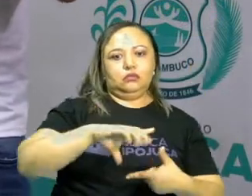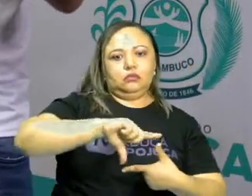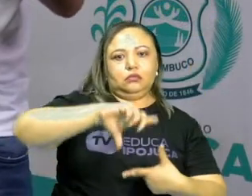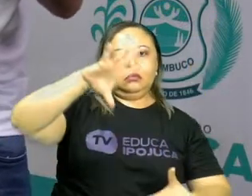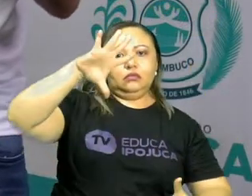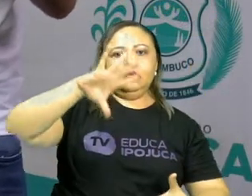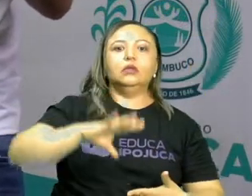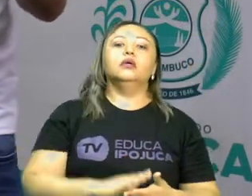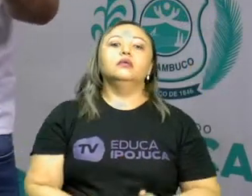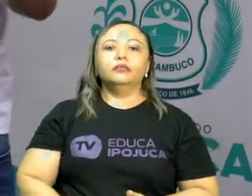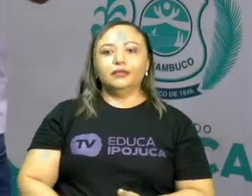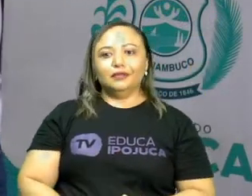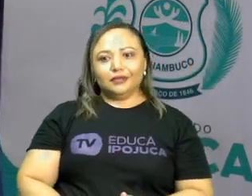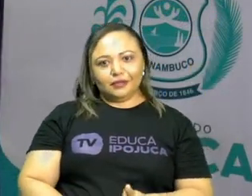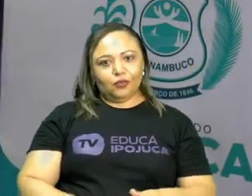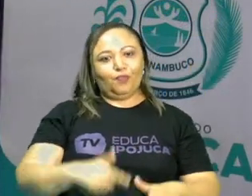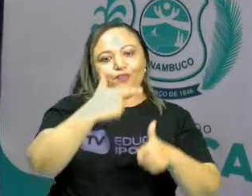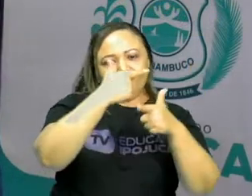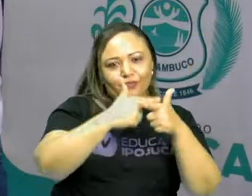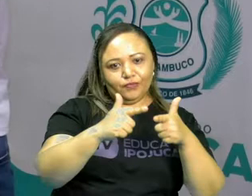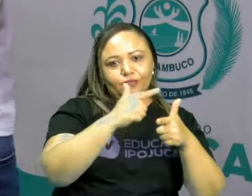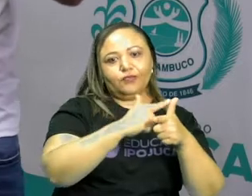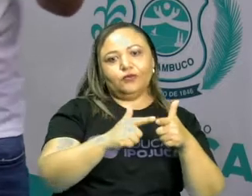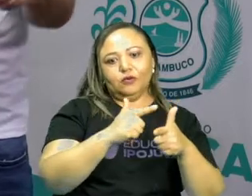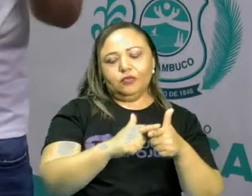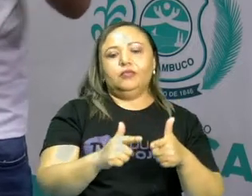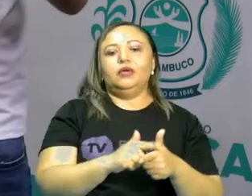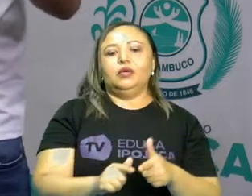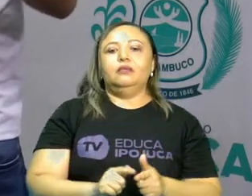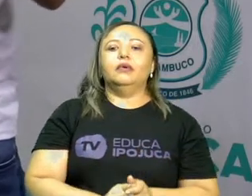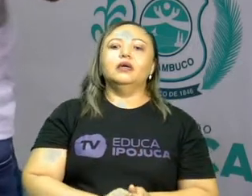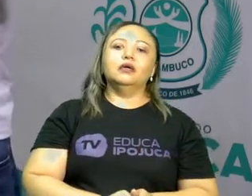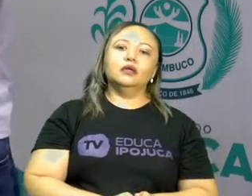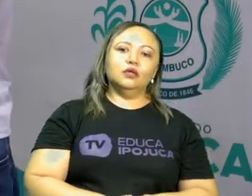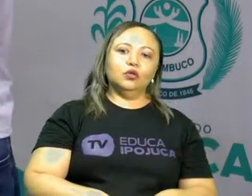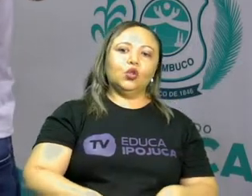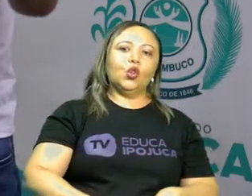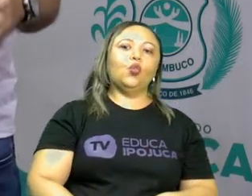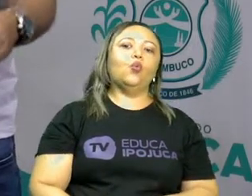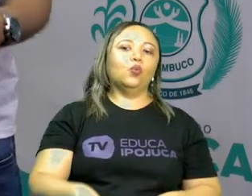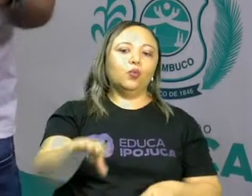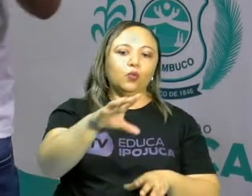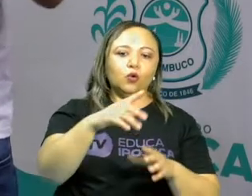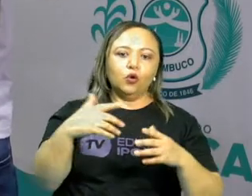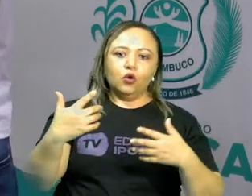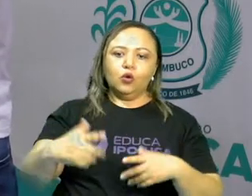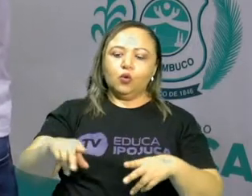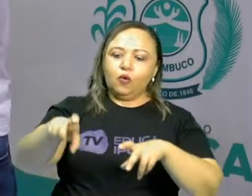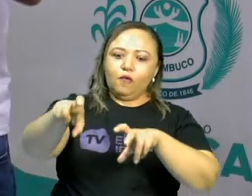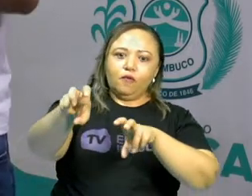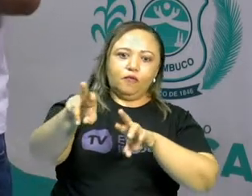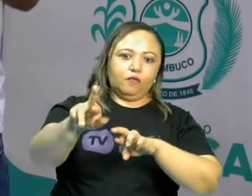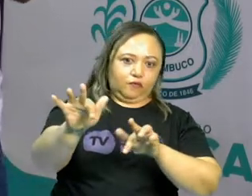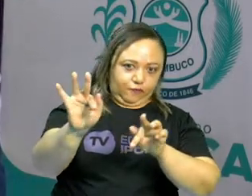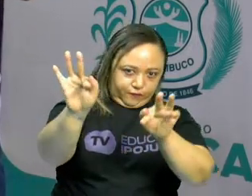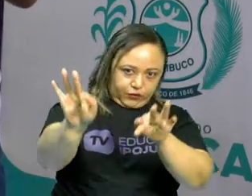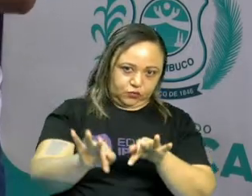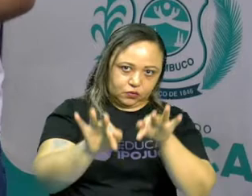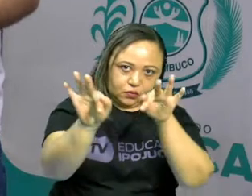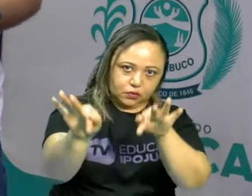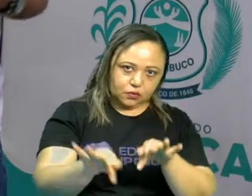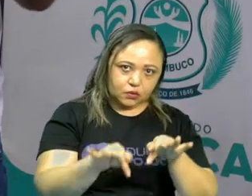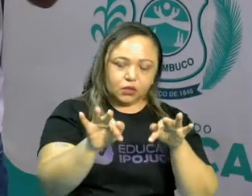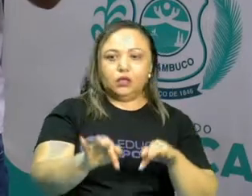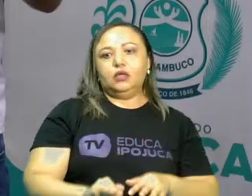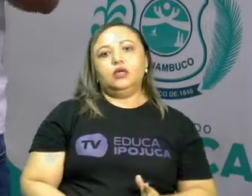crise do sistema feudal então um sistema feudal ele vai entrar imprimir aqueles Novas pela